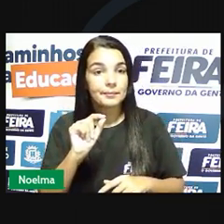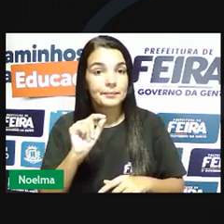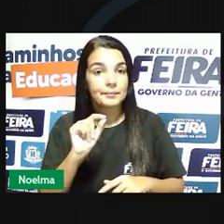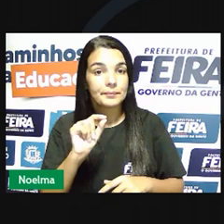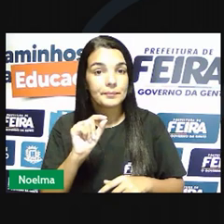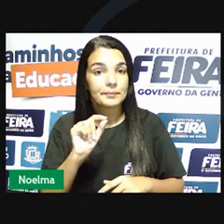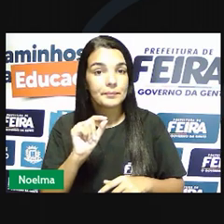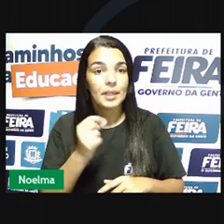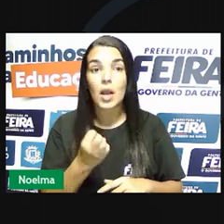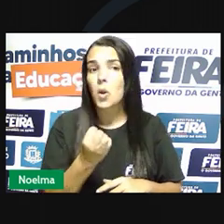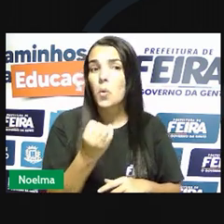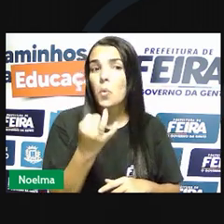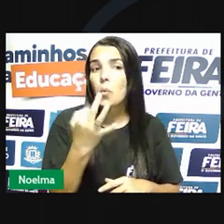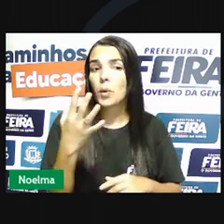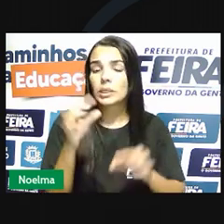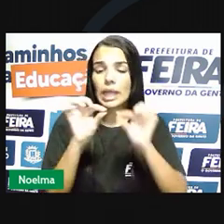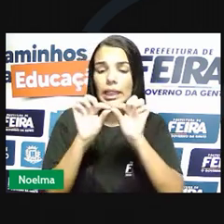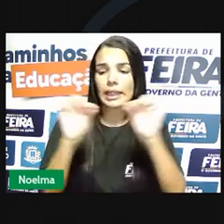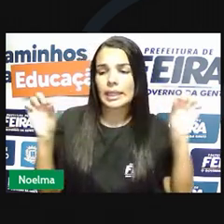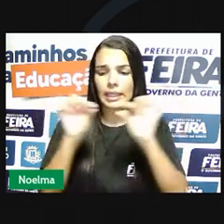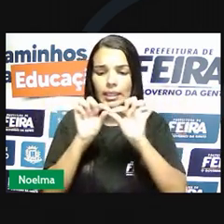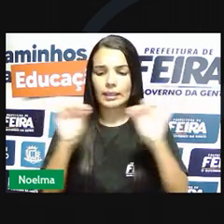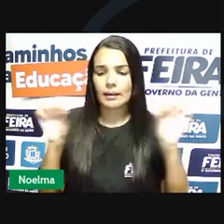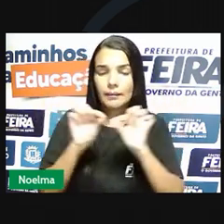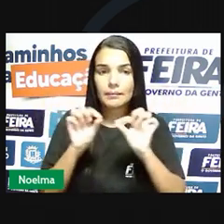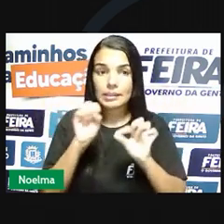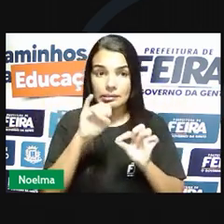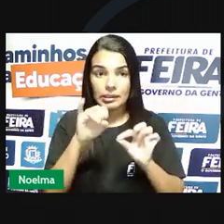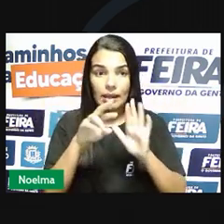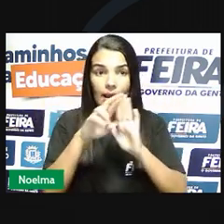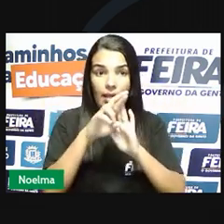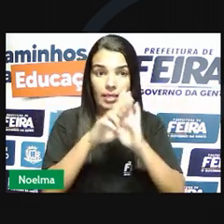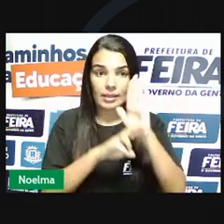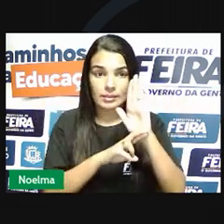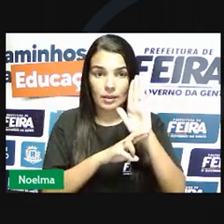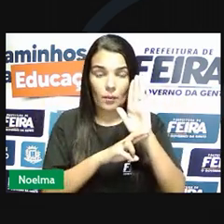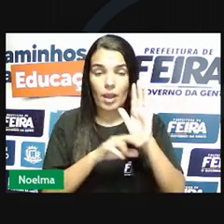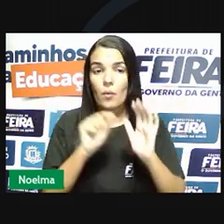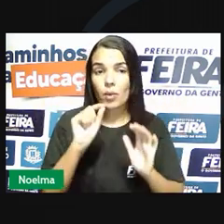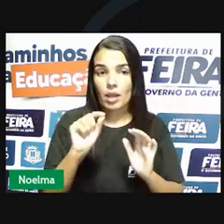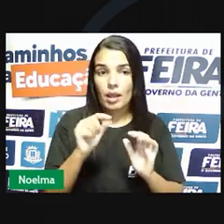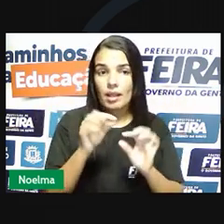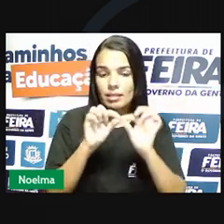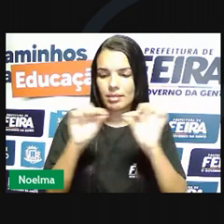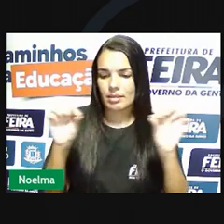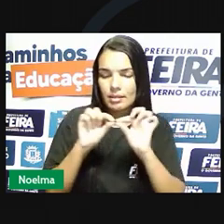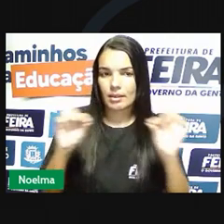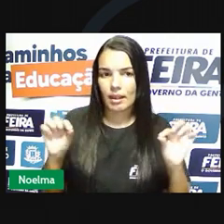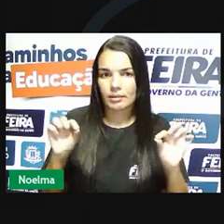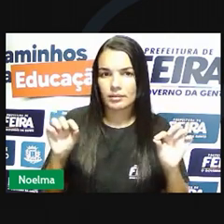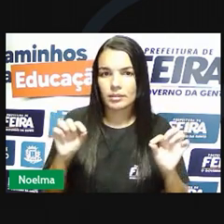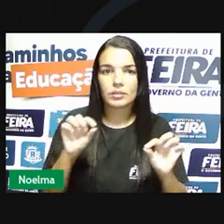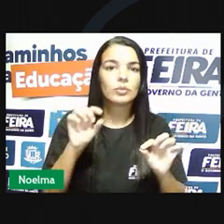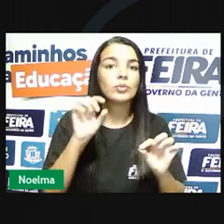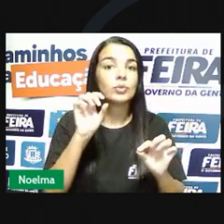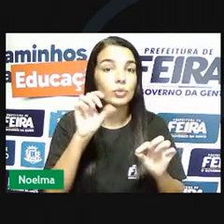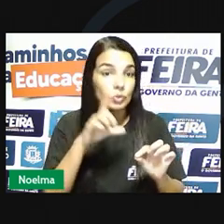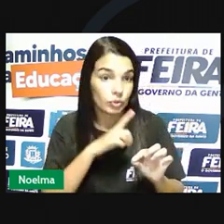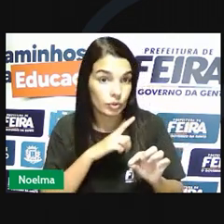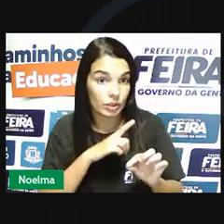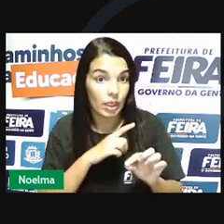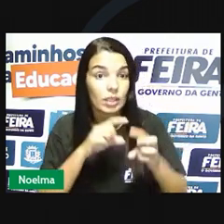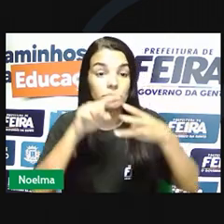da quantidade de linhas que você tem. Se você vai fazer uma redação de 10 linhas e a dissertação argumentativa, ela vai ter a mesma estrutura. Introdução,